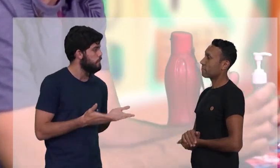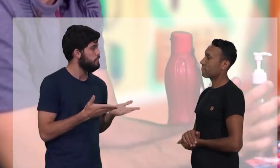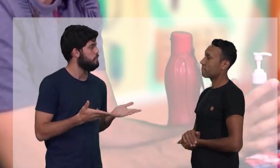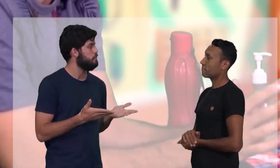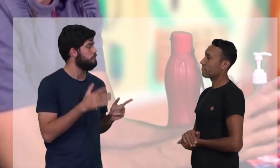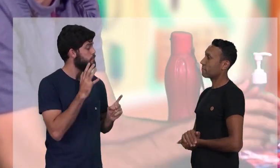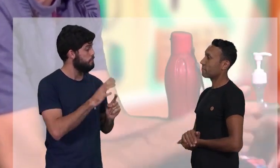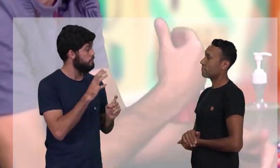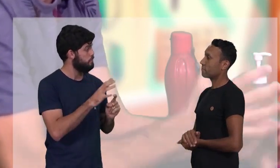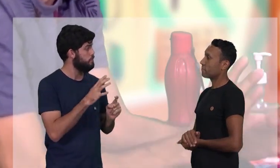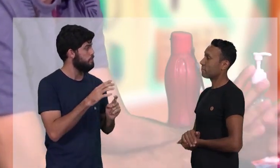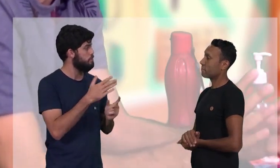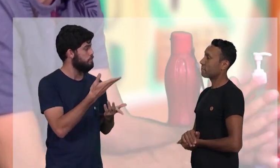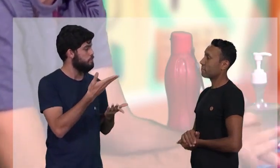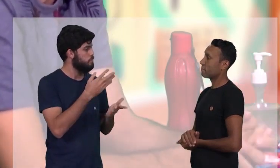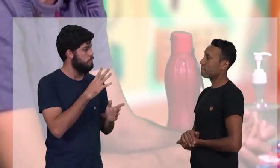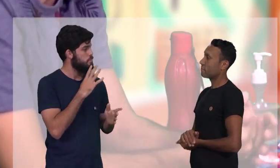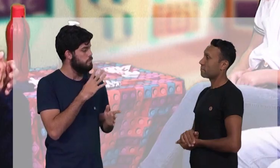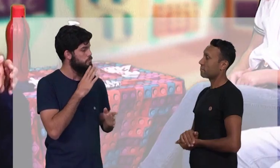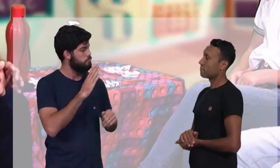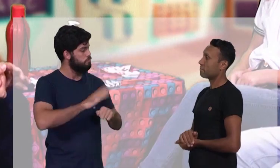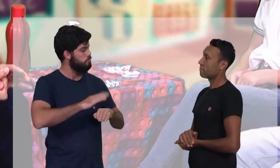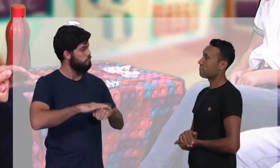vocês a buscar o autoconhecimento?